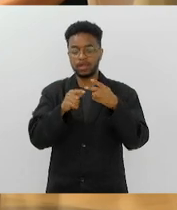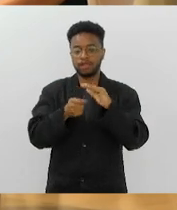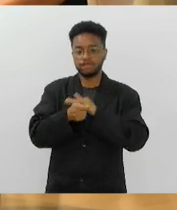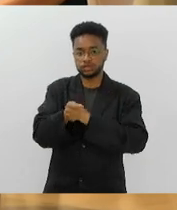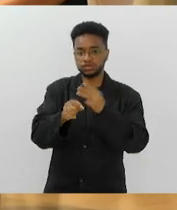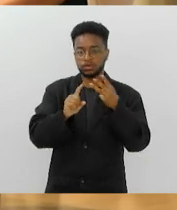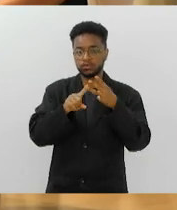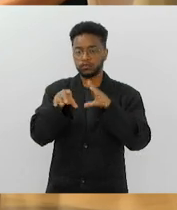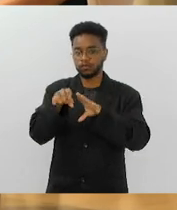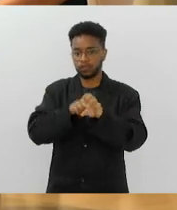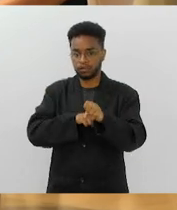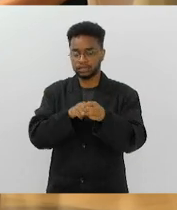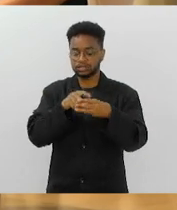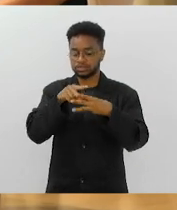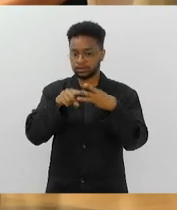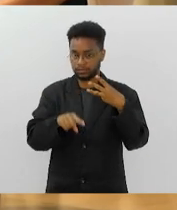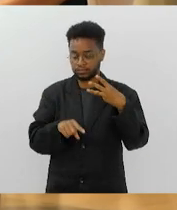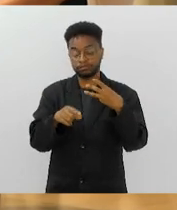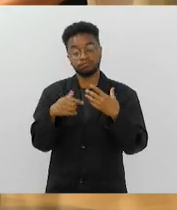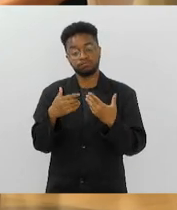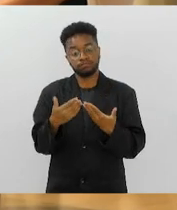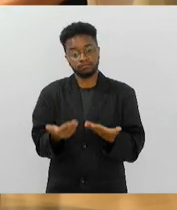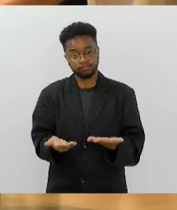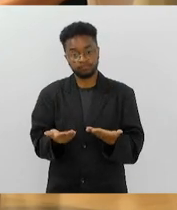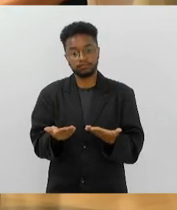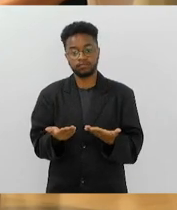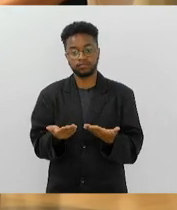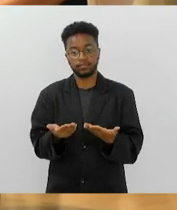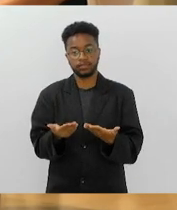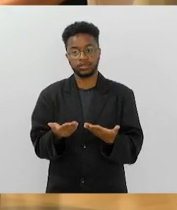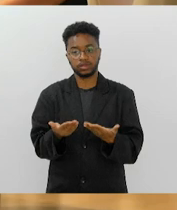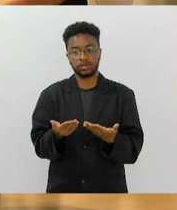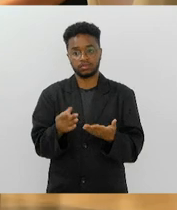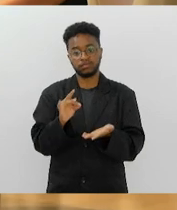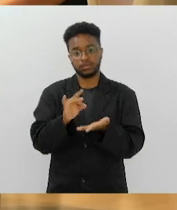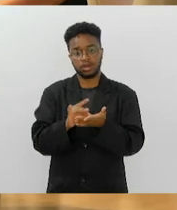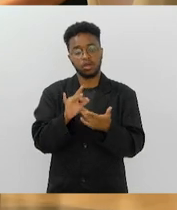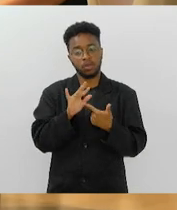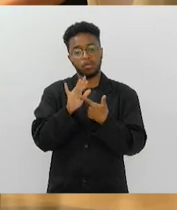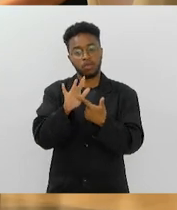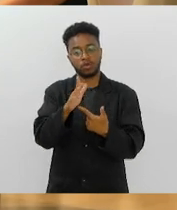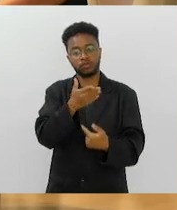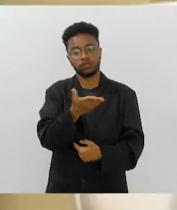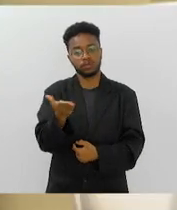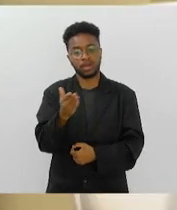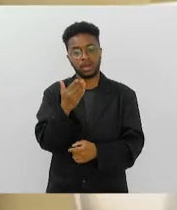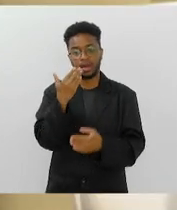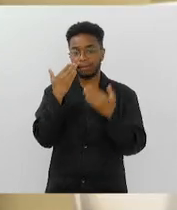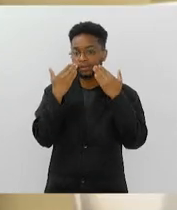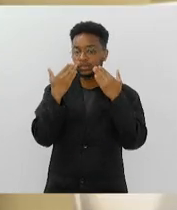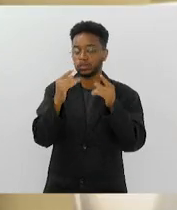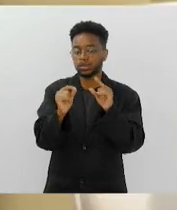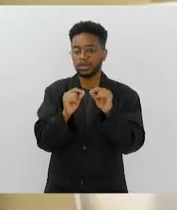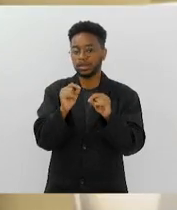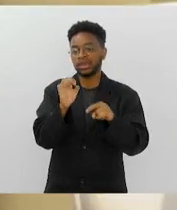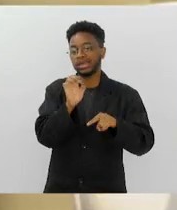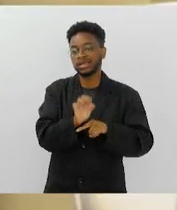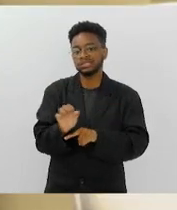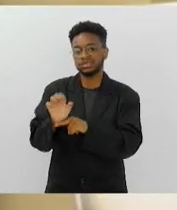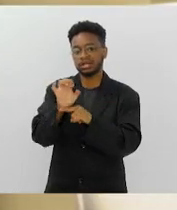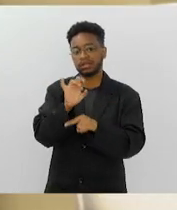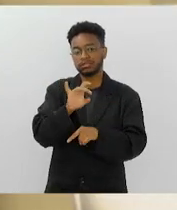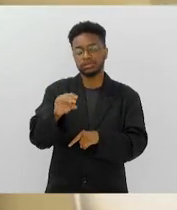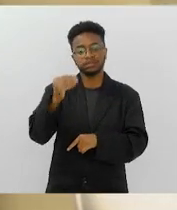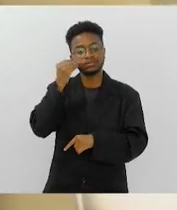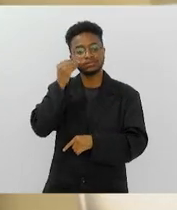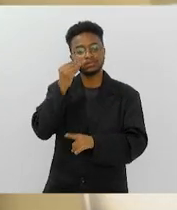formação. Então, é o que se destaca nas apresentações, é que os estados estão buscando mapear